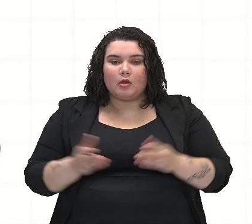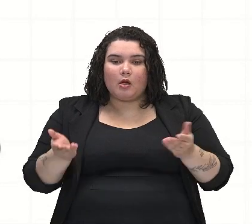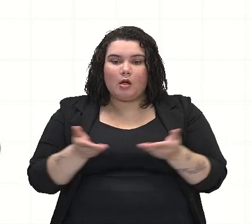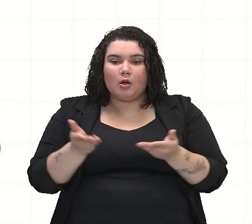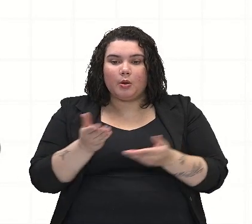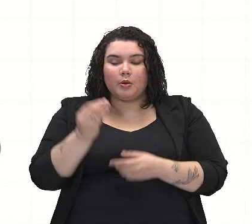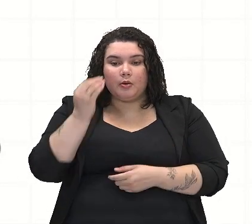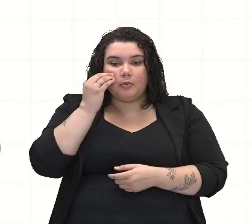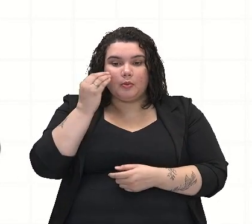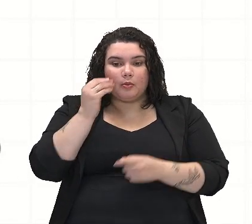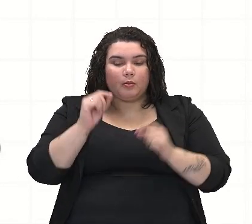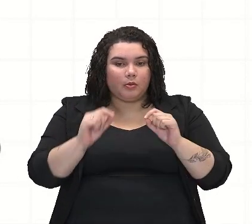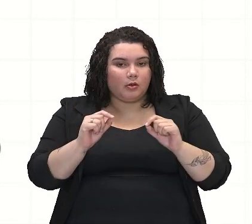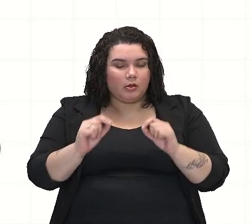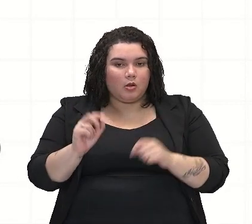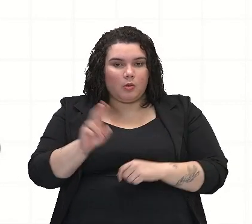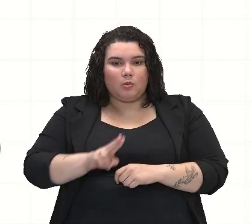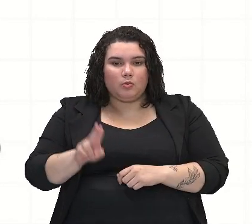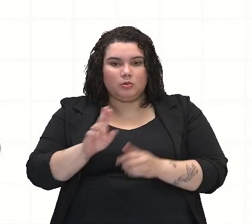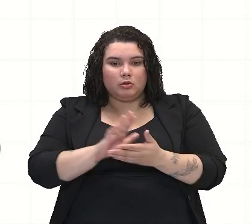veremos sem utilização